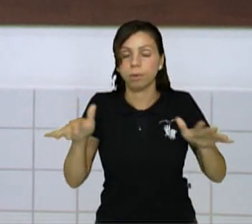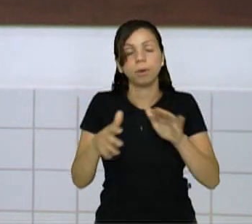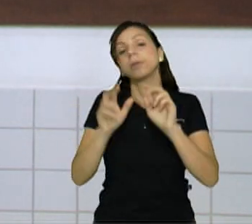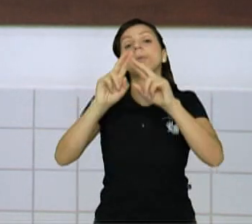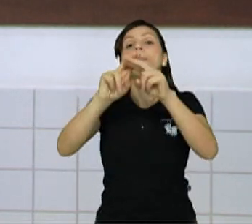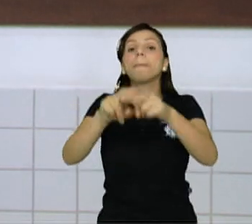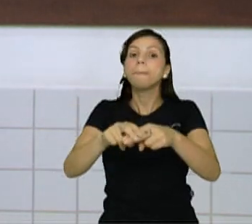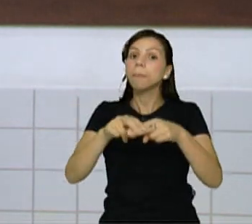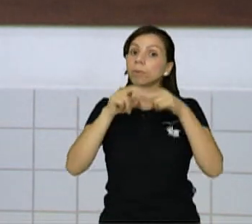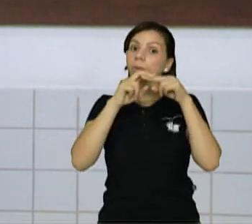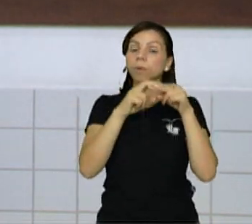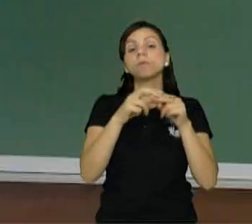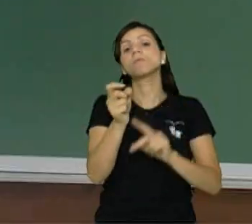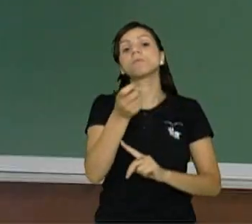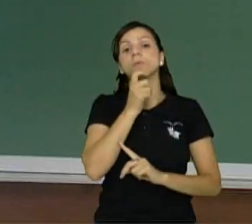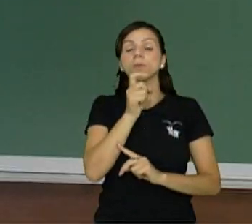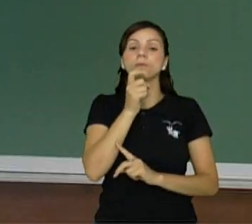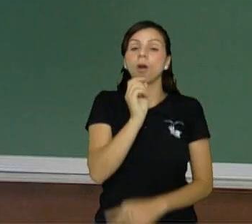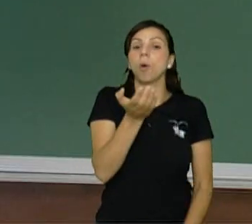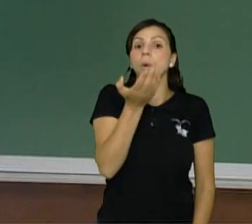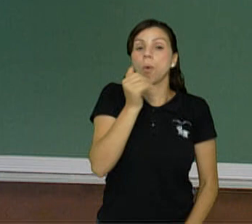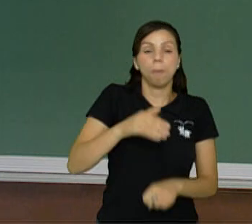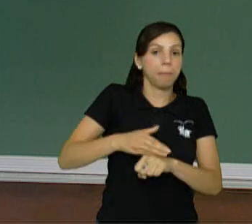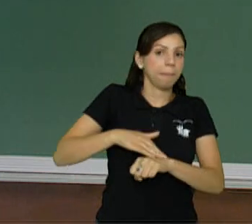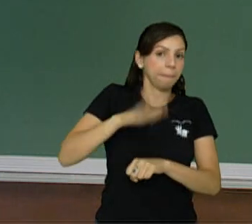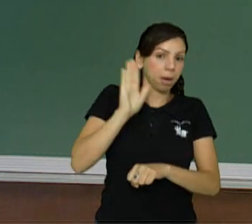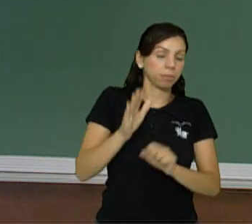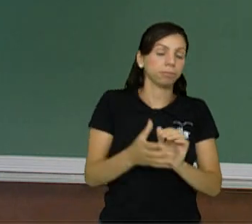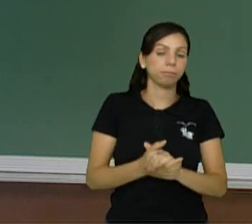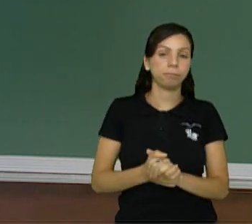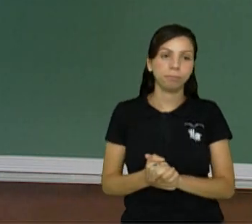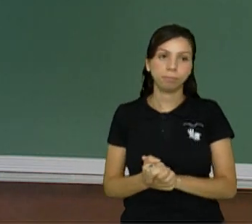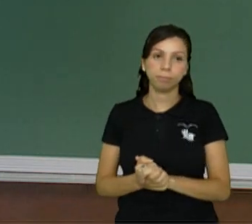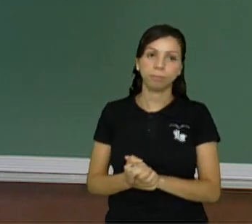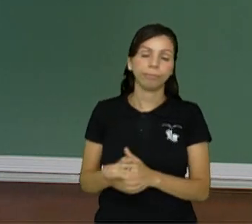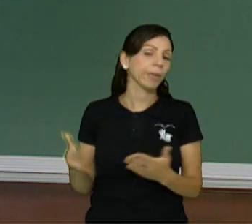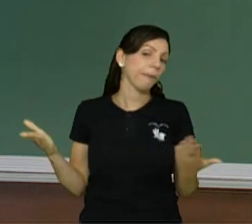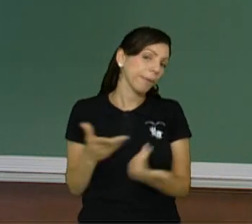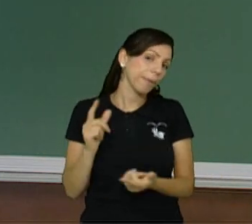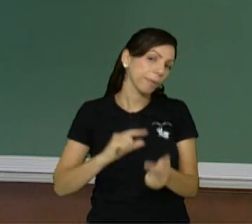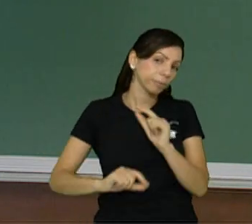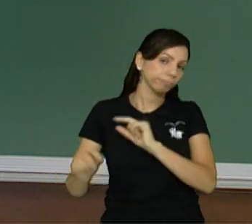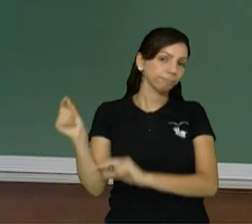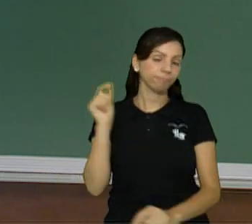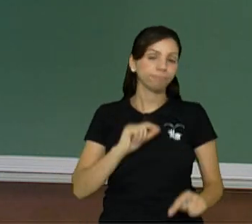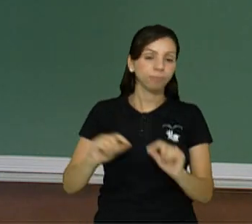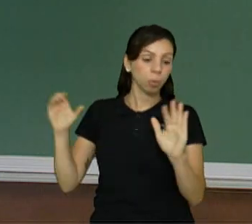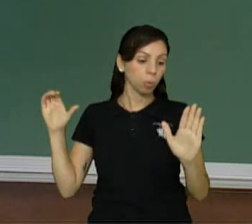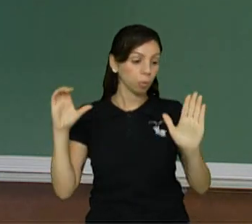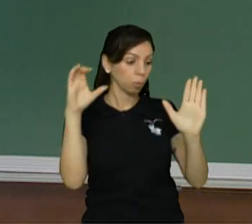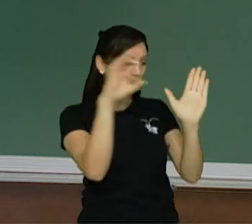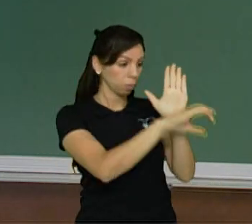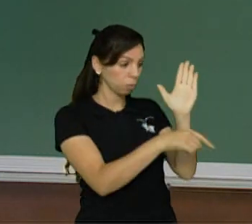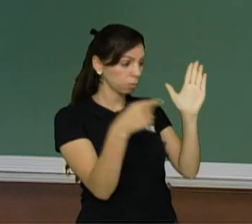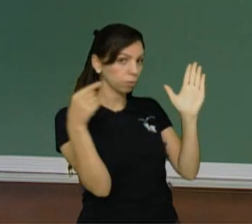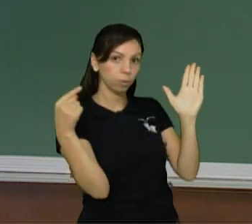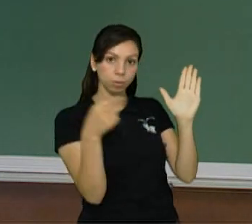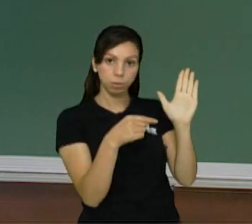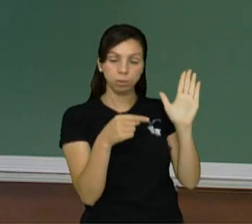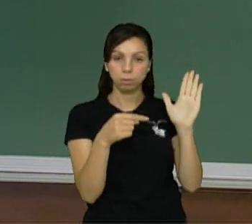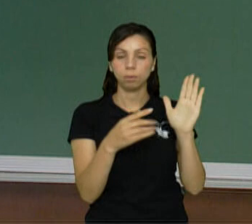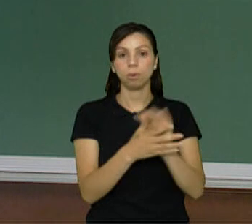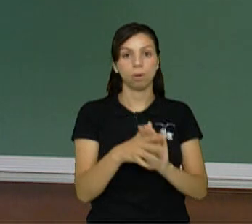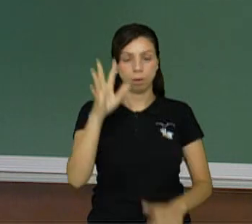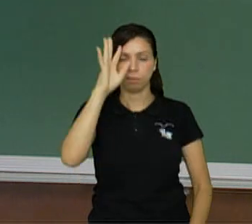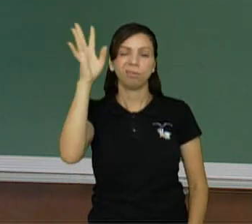se alimenta mais. Tá, se você pegou a ideia de calor, eu agora vou trazer um conceito. Pessoal, e lembre-se, você